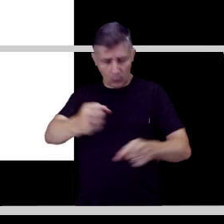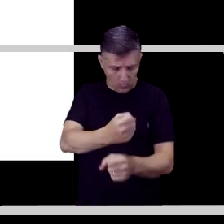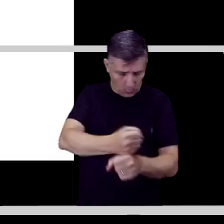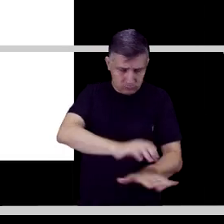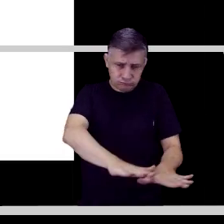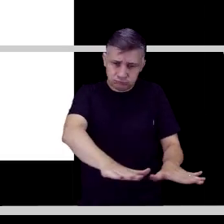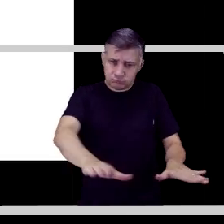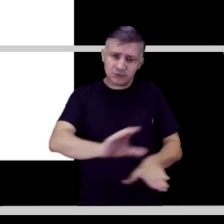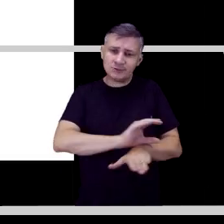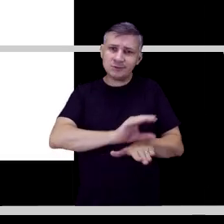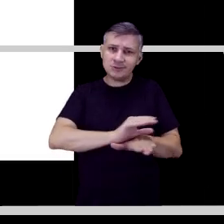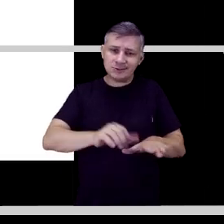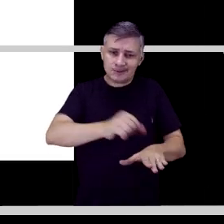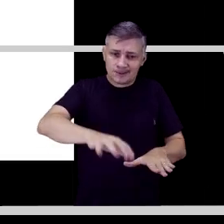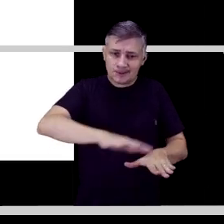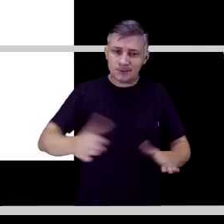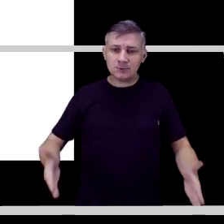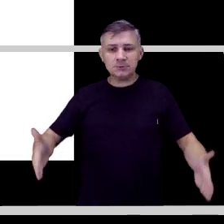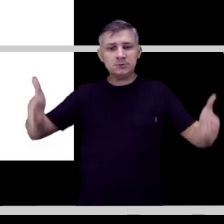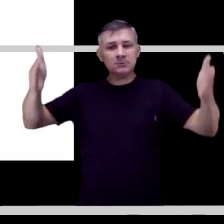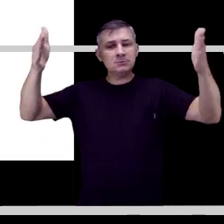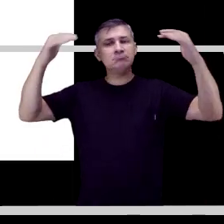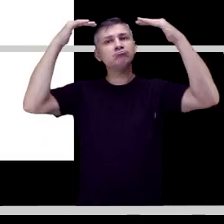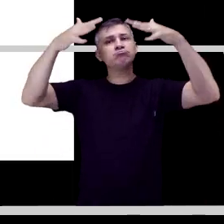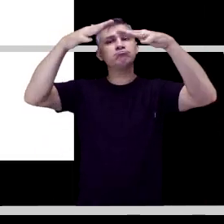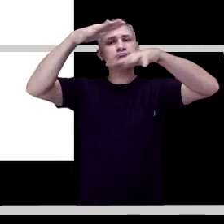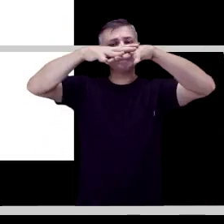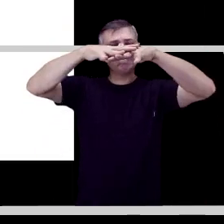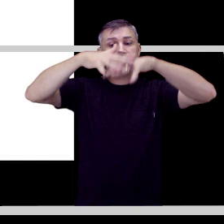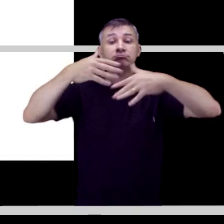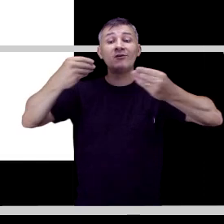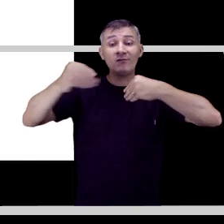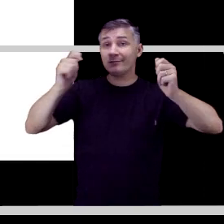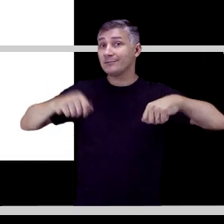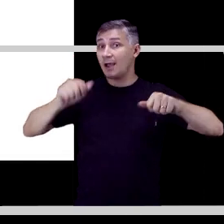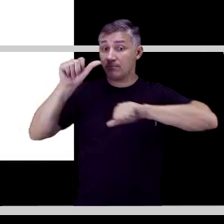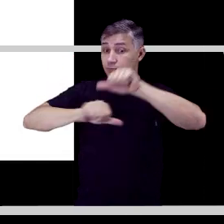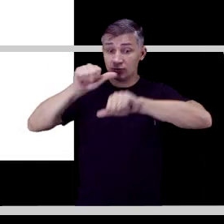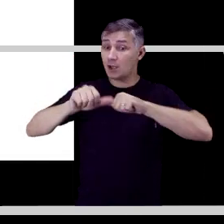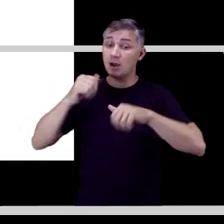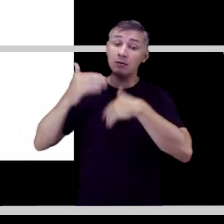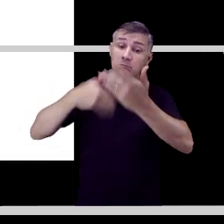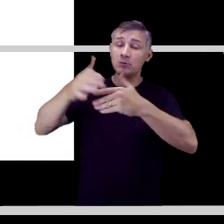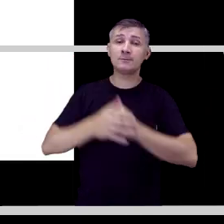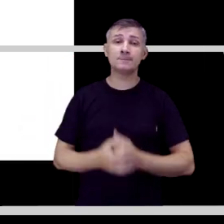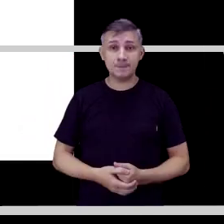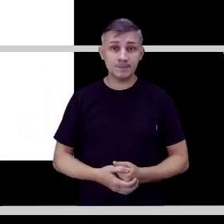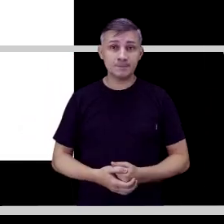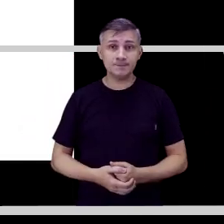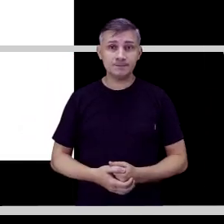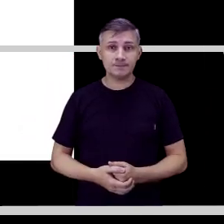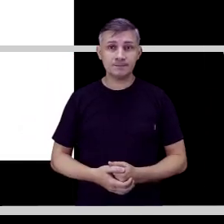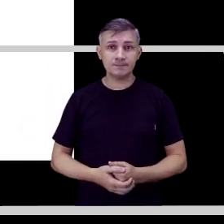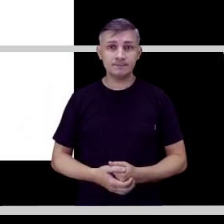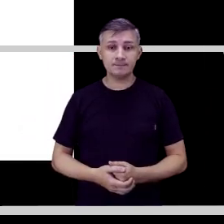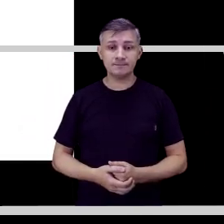hall recepção ao fundo, os espaços positivos, bem crus, né? O piso de concreto polido, as paredes, concreto